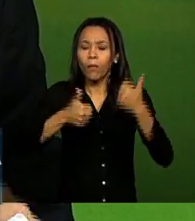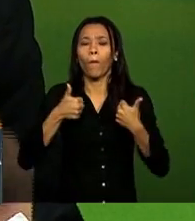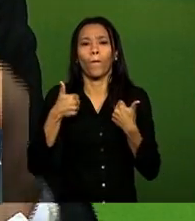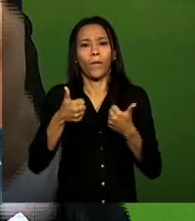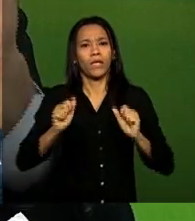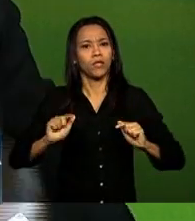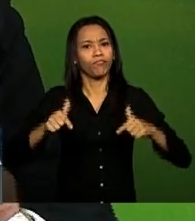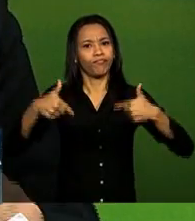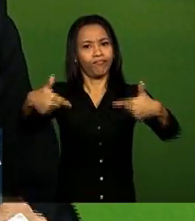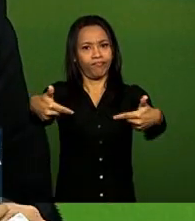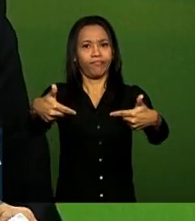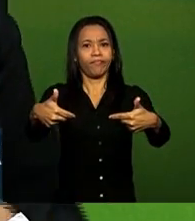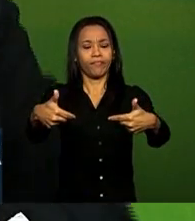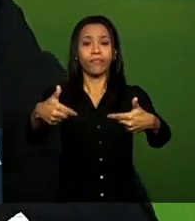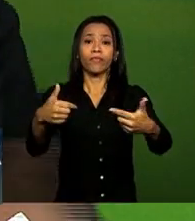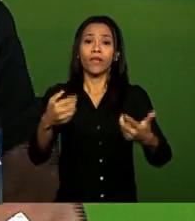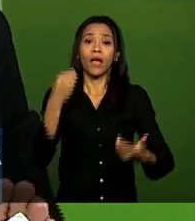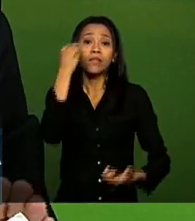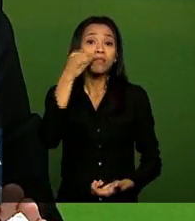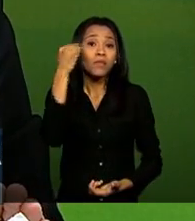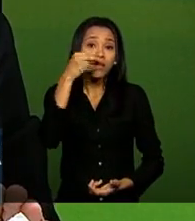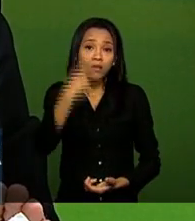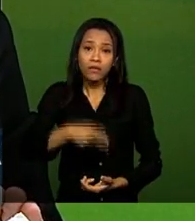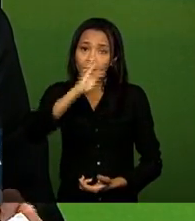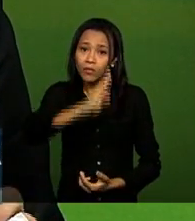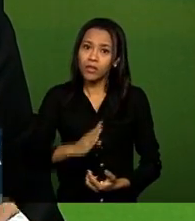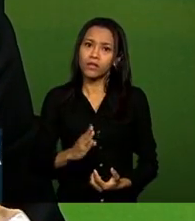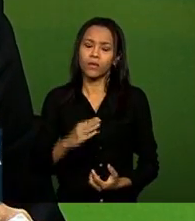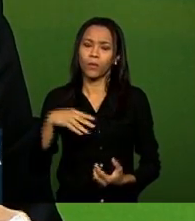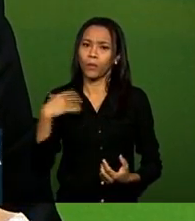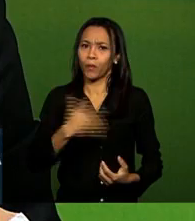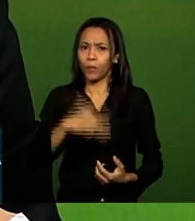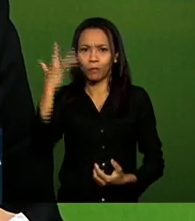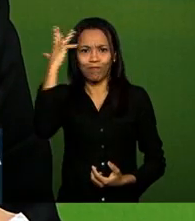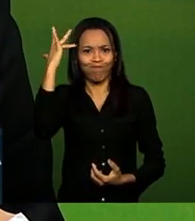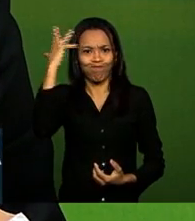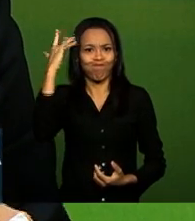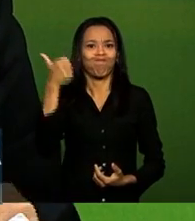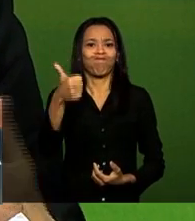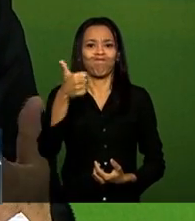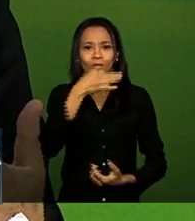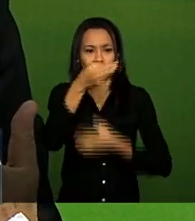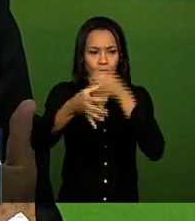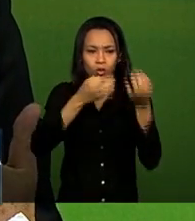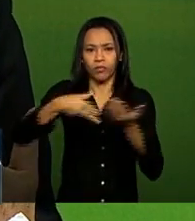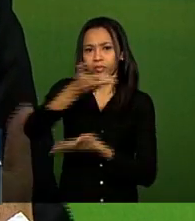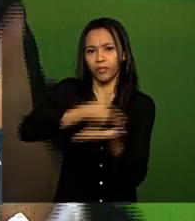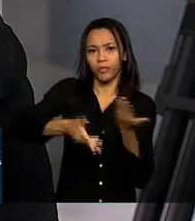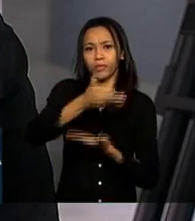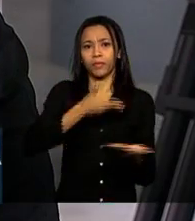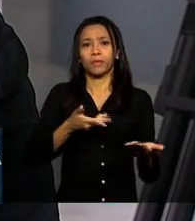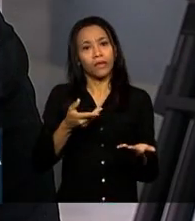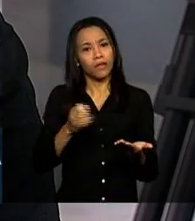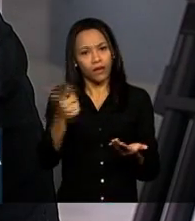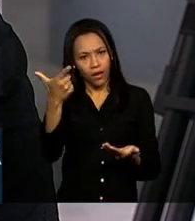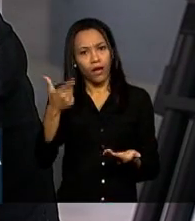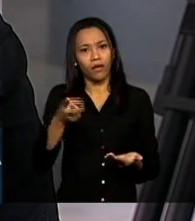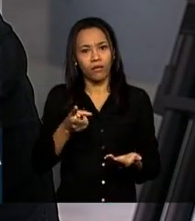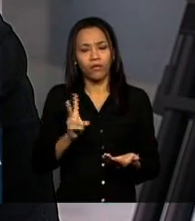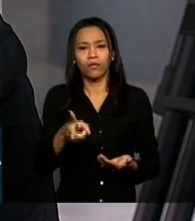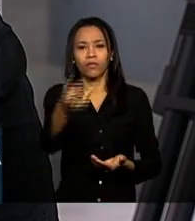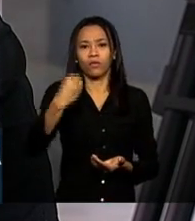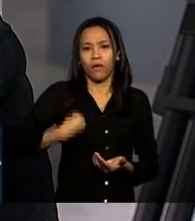a experiência brasileira é riquíssima eh nesse sentido e é evidente que nós queremos conviver e